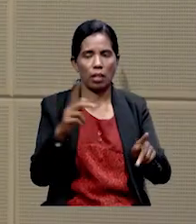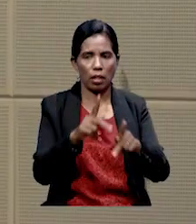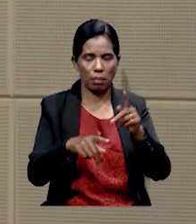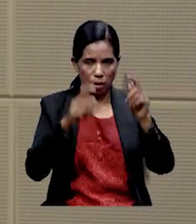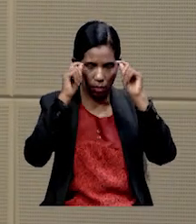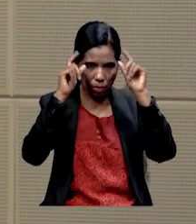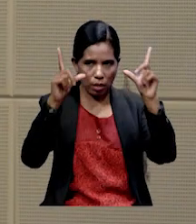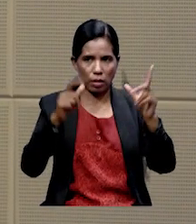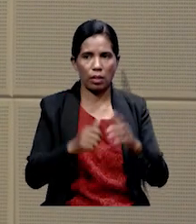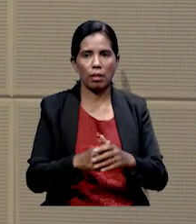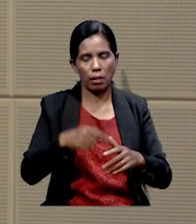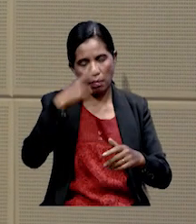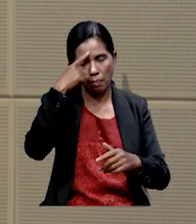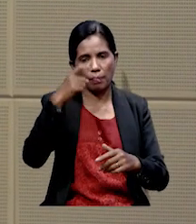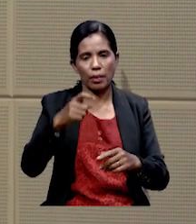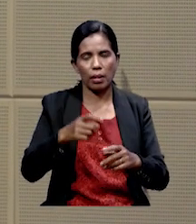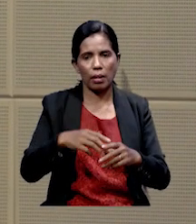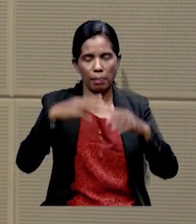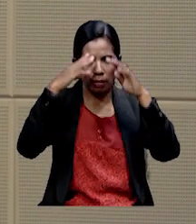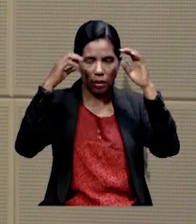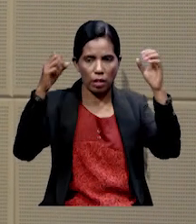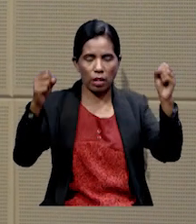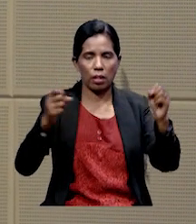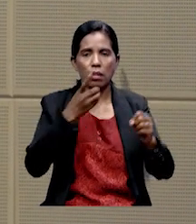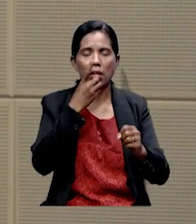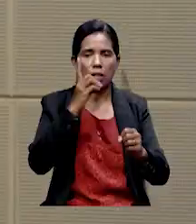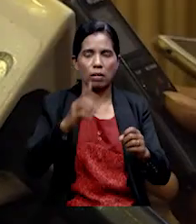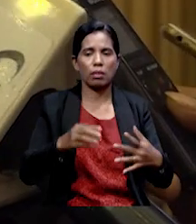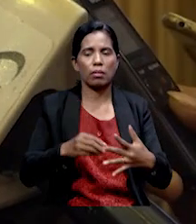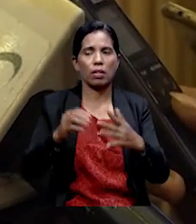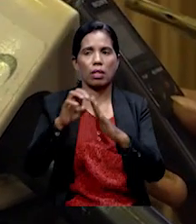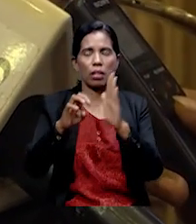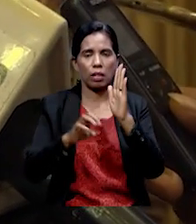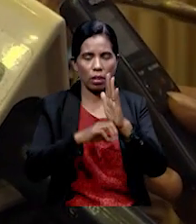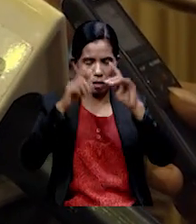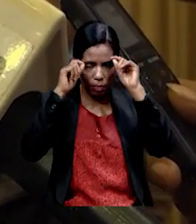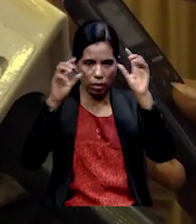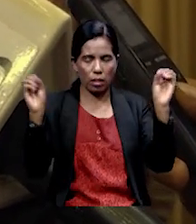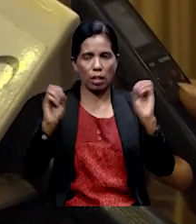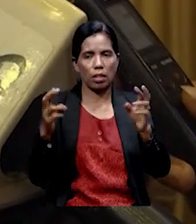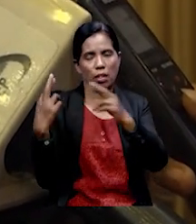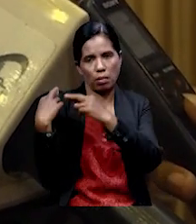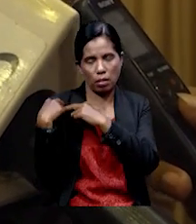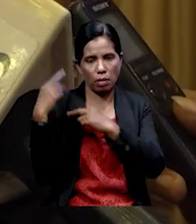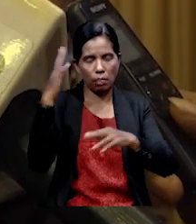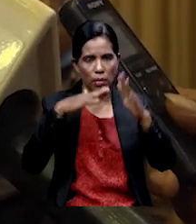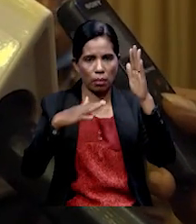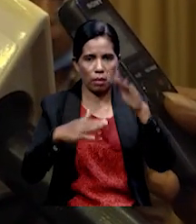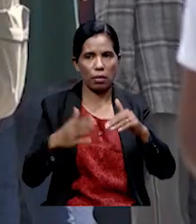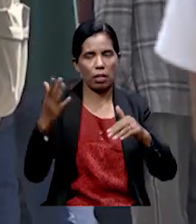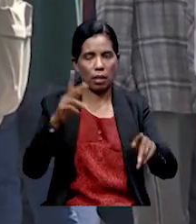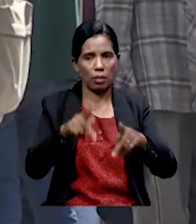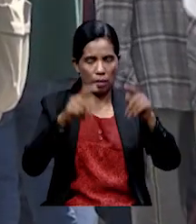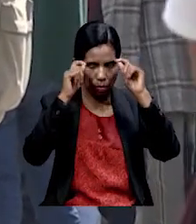Leste. Mai be presidente republika hasa deklarasan ofisial ida katak estaru Timor Leste sila responsabiliza problema nebe Timor